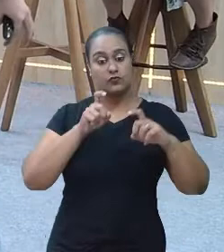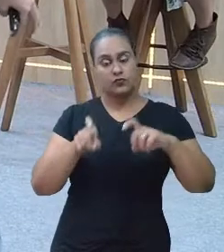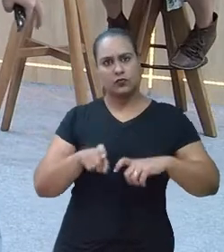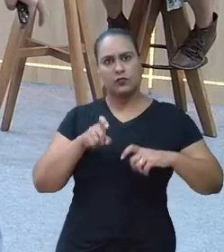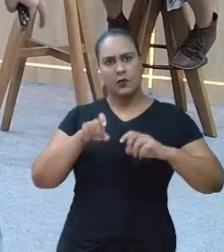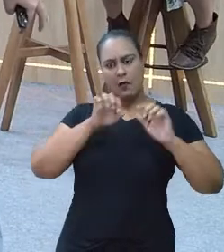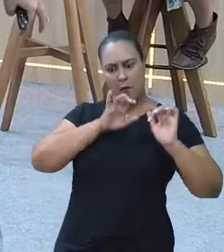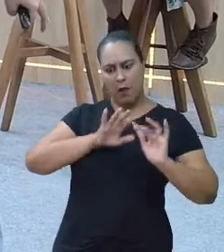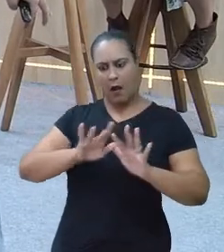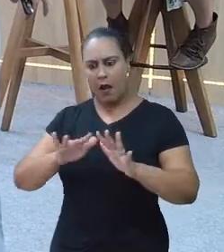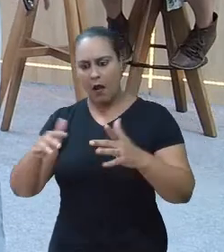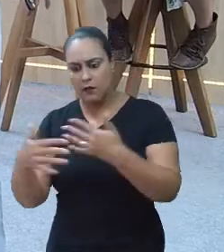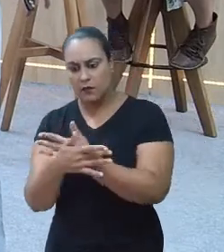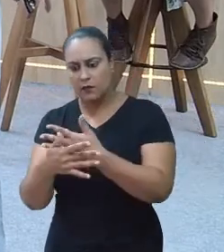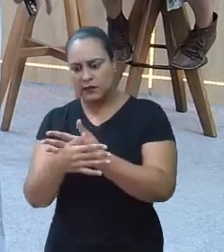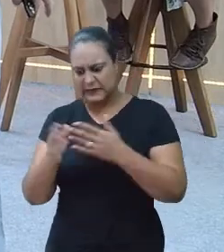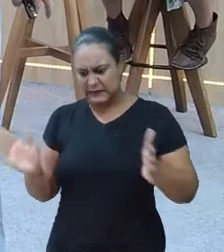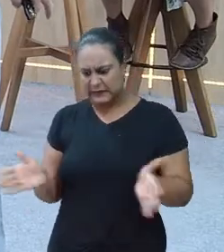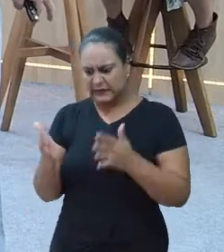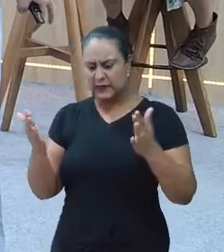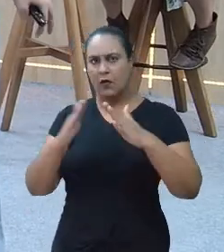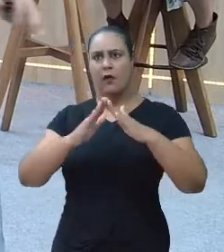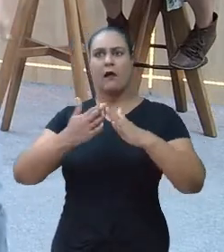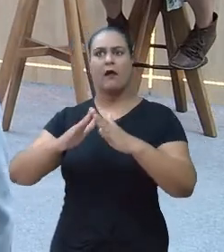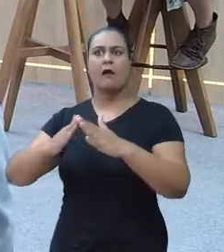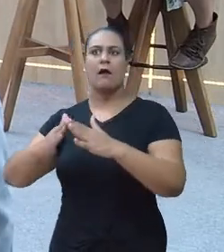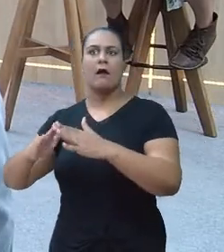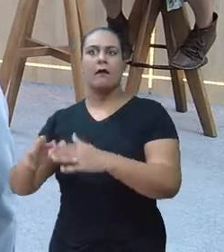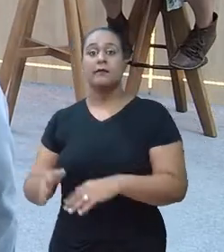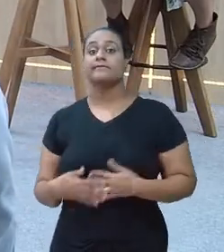Com o êxodo rural, tu força a favelização.